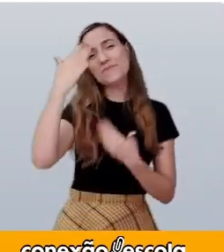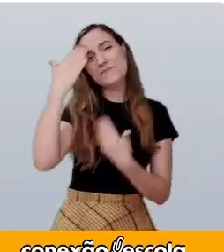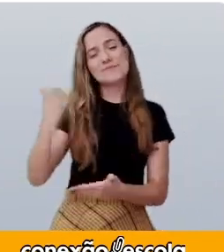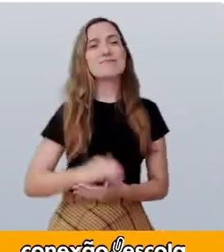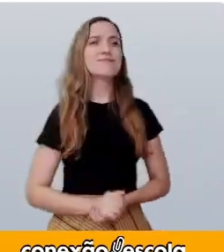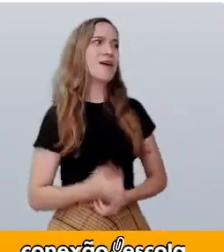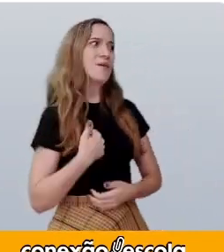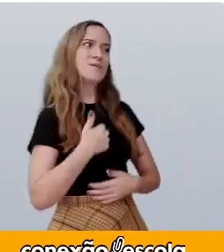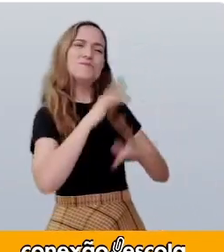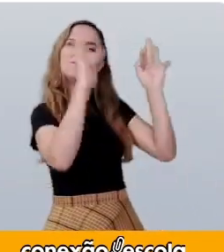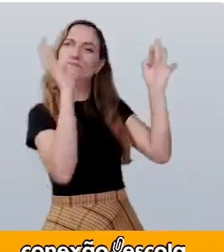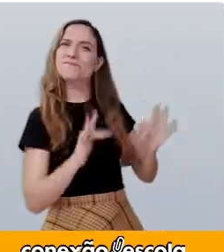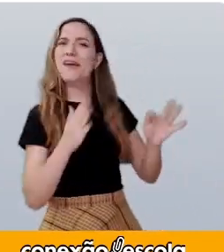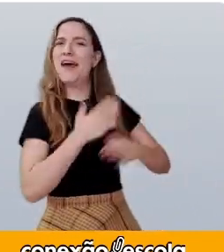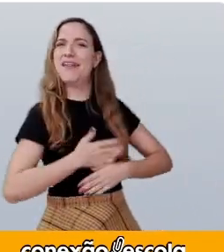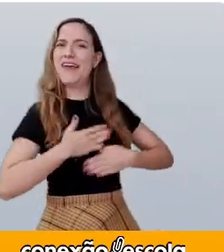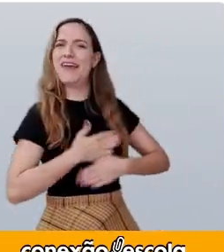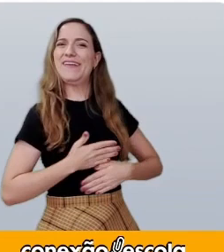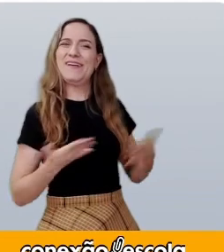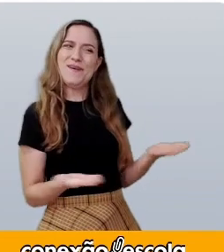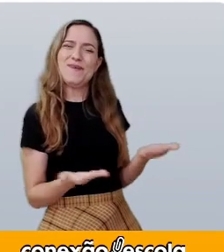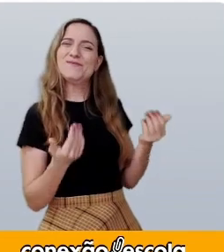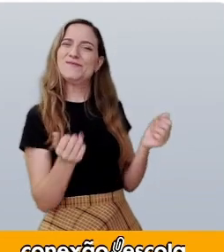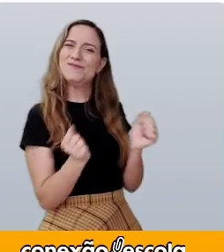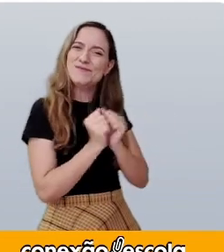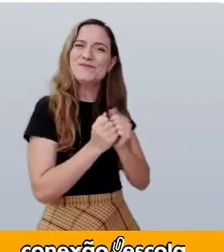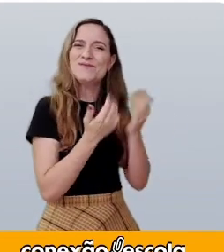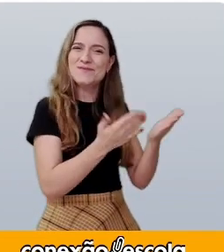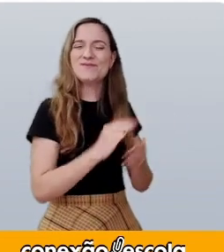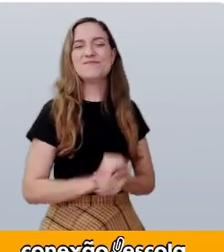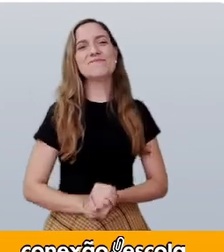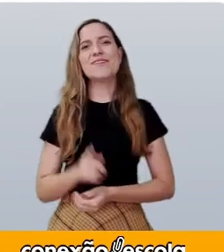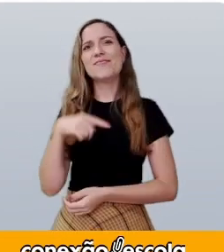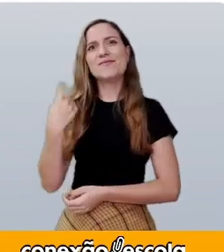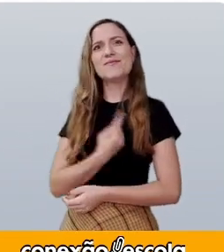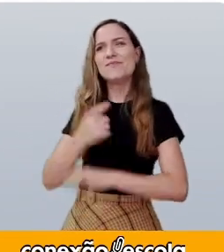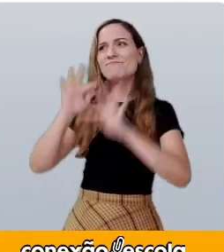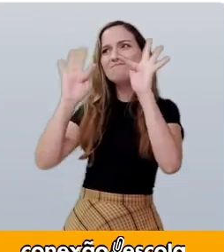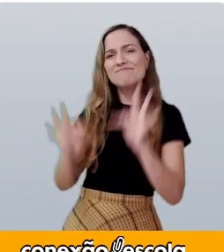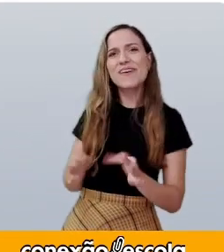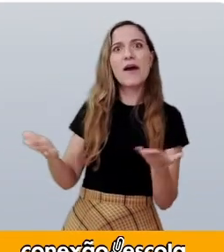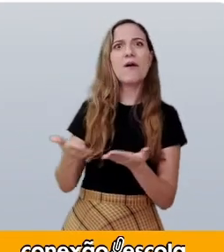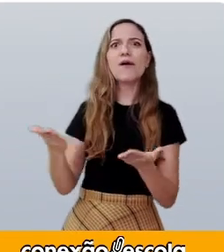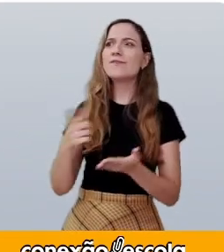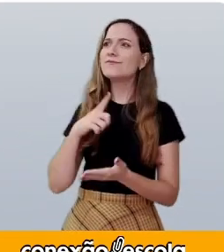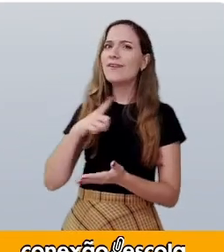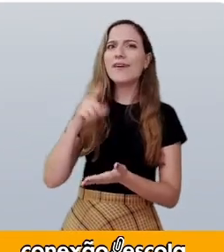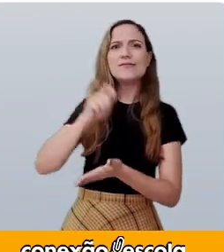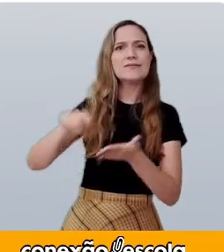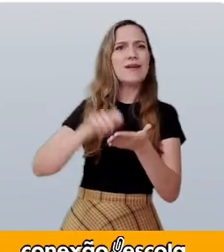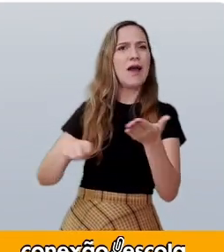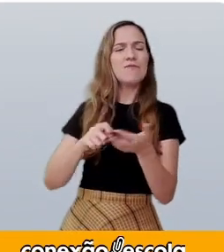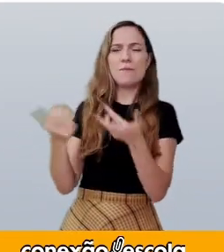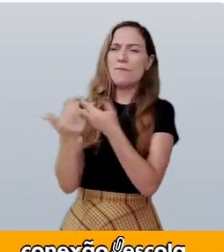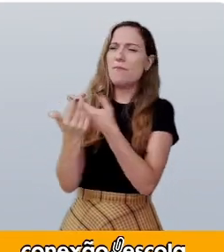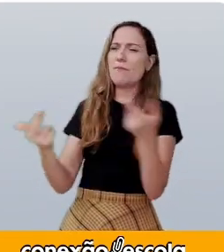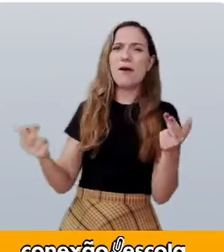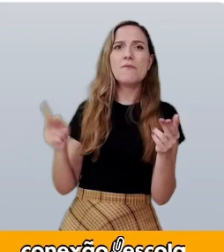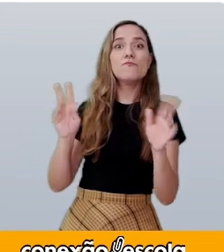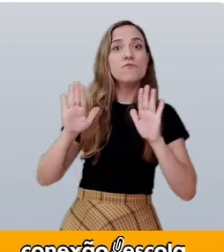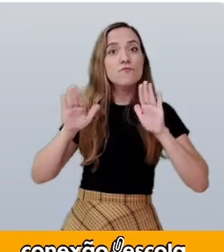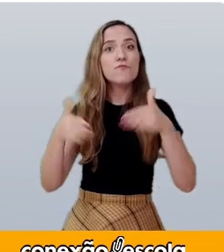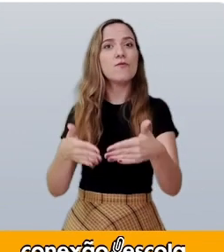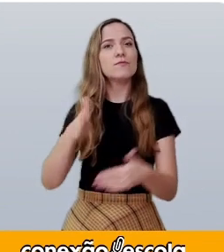alegria recebê-lo. Olha, e é uma alegria muito grande a gente estar diante de alguém que escreveu tanto para criança. E aí eu te